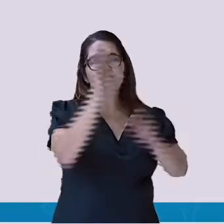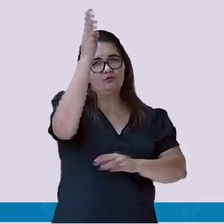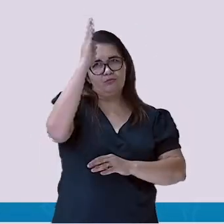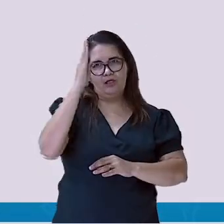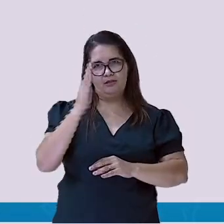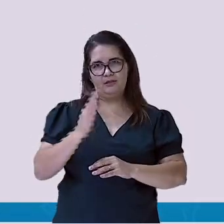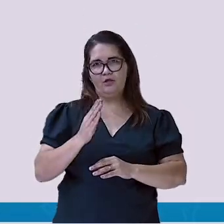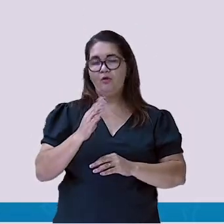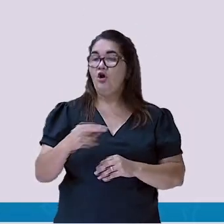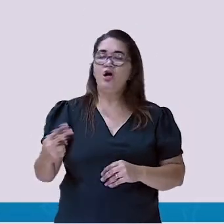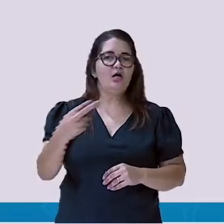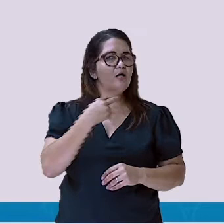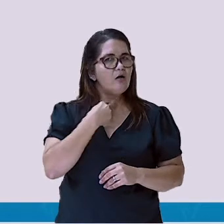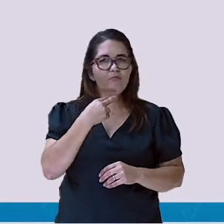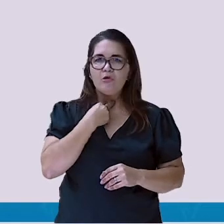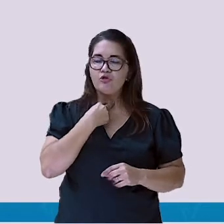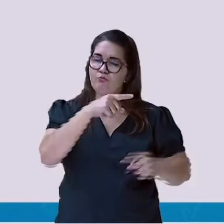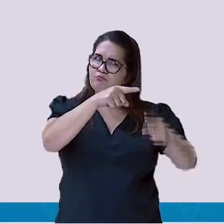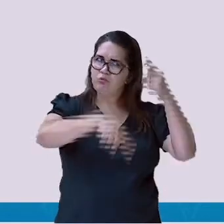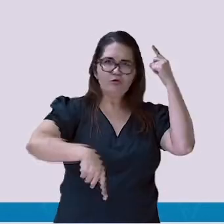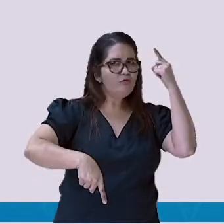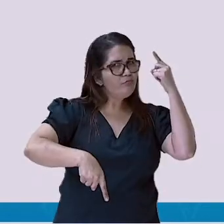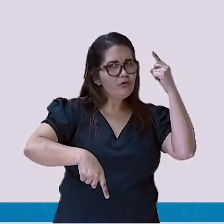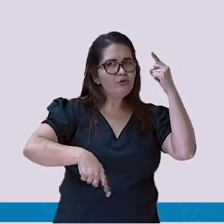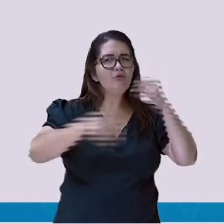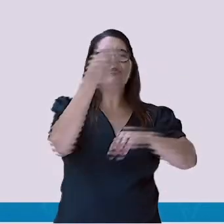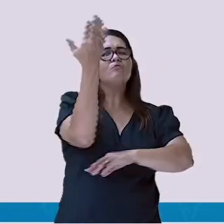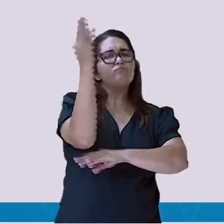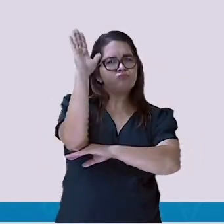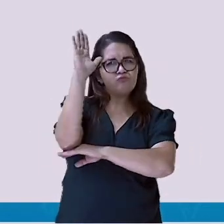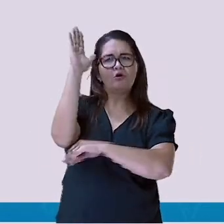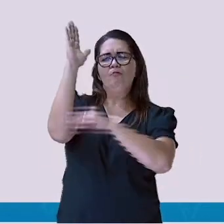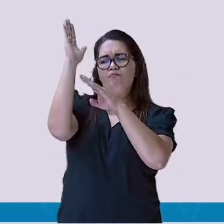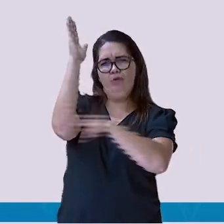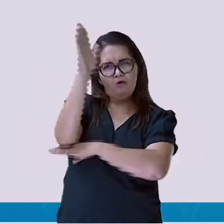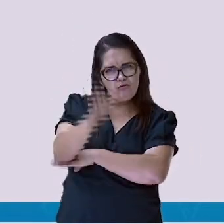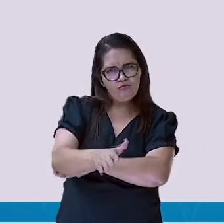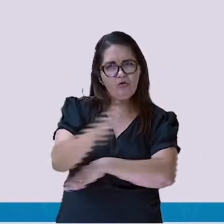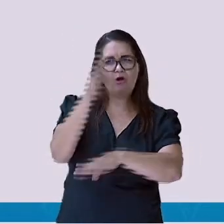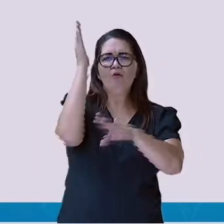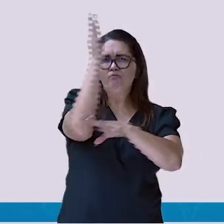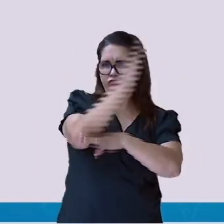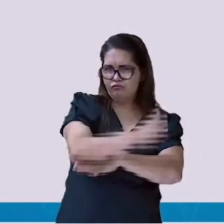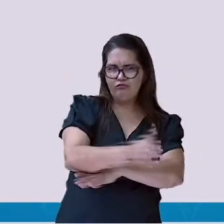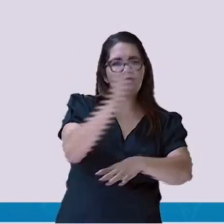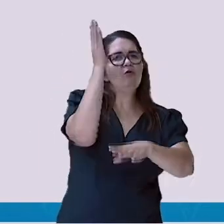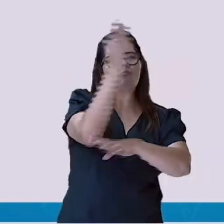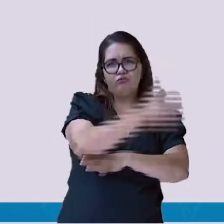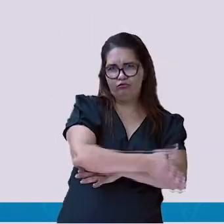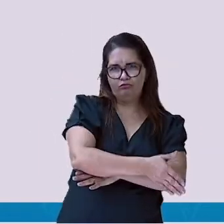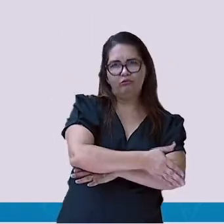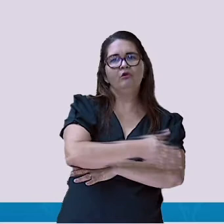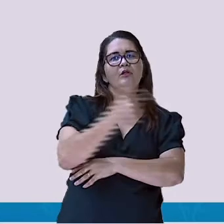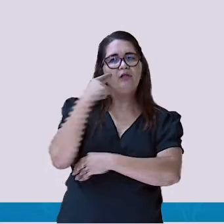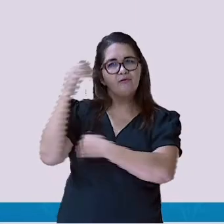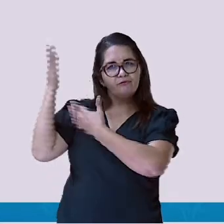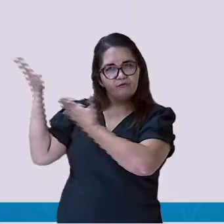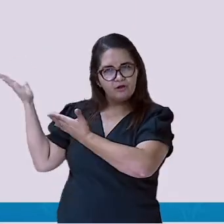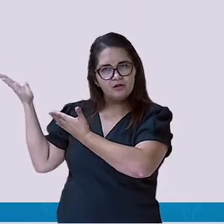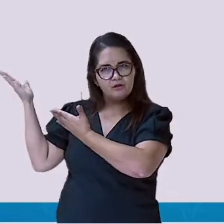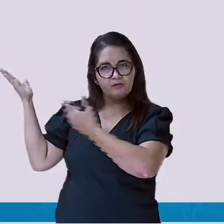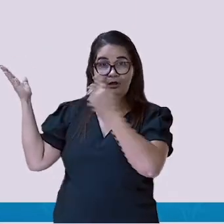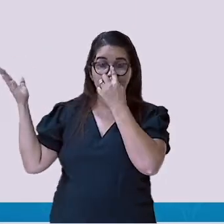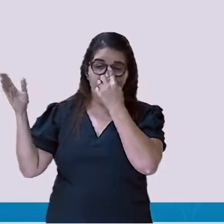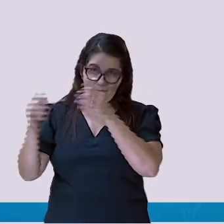lei. 5 a 7% que restou do total original. Olha só, a gente tinha 15%, hoje a gente tem de